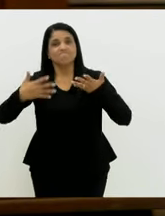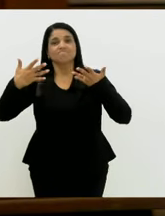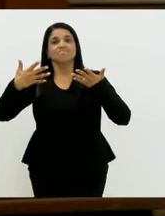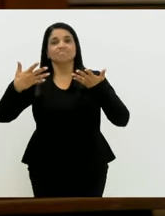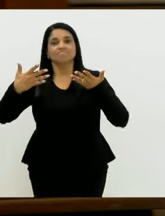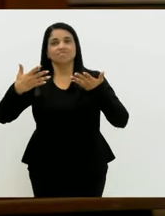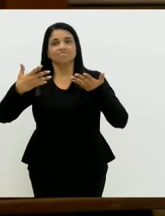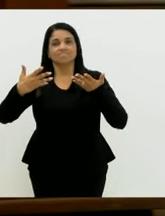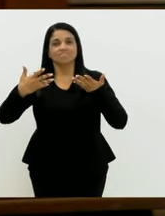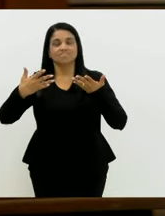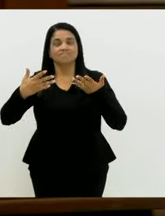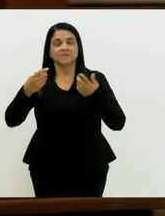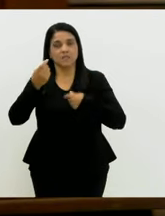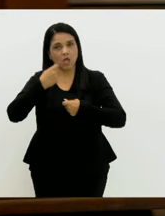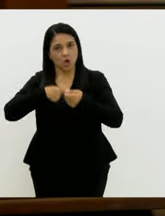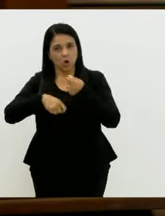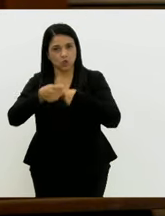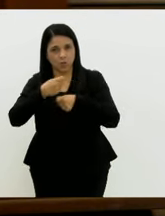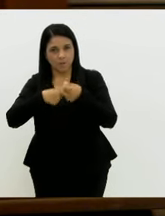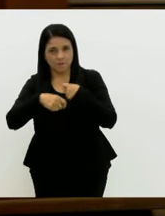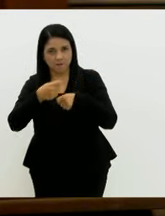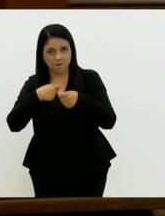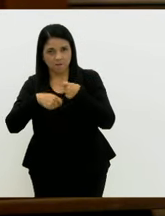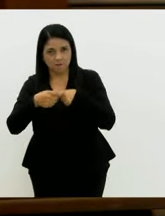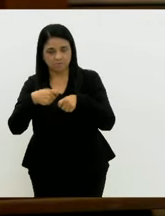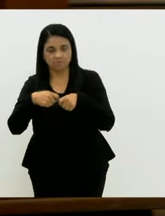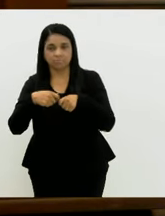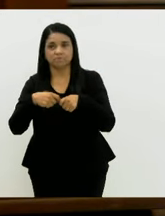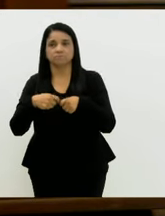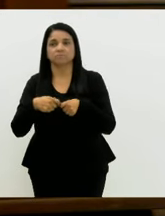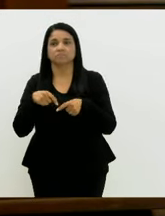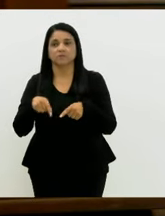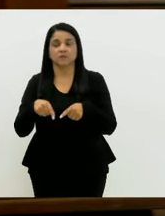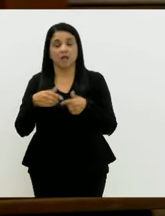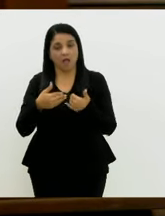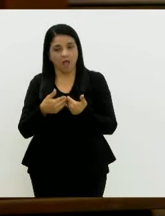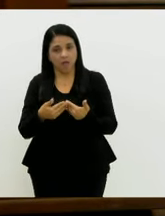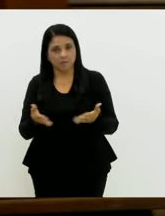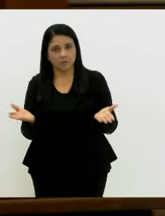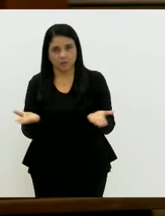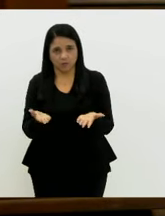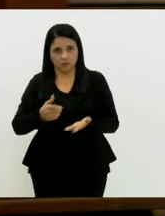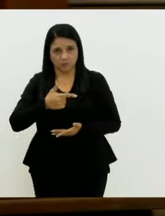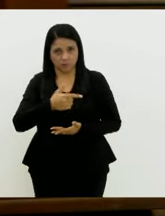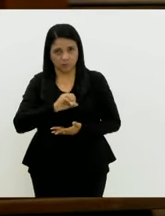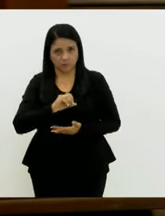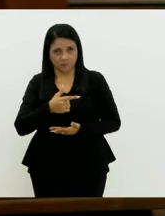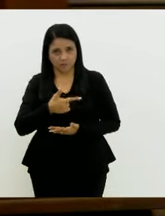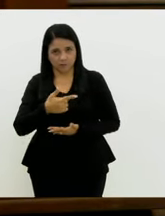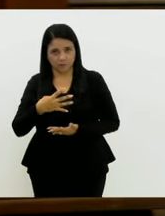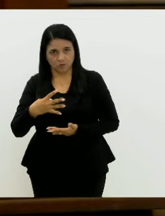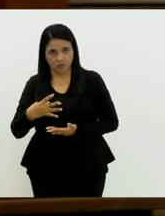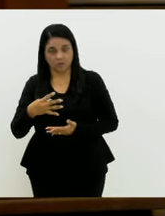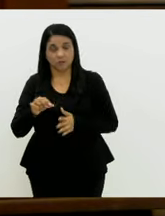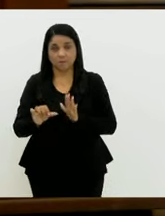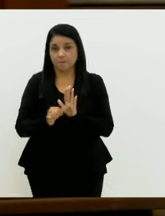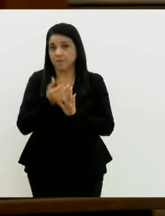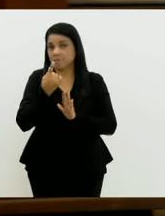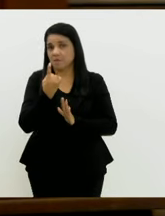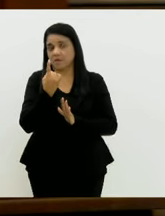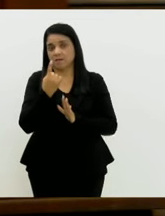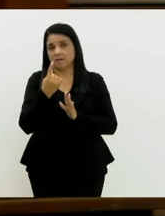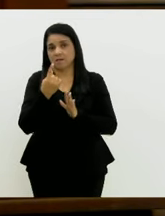na sua economia. Nós vimos aqui, na abertura desta sessão, da primeira sessão do